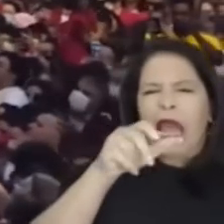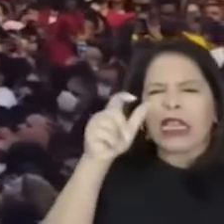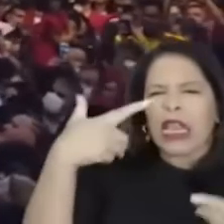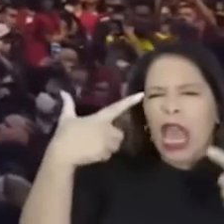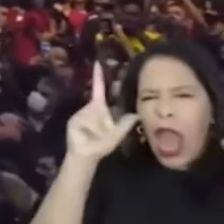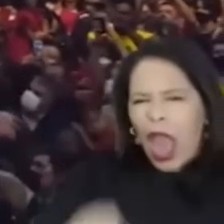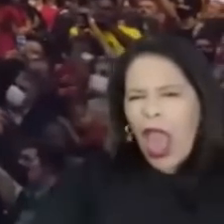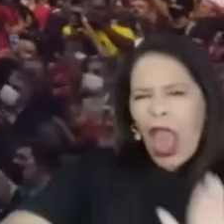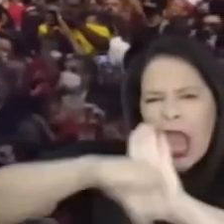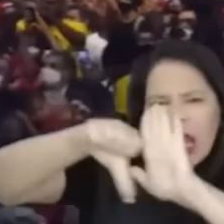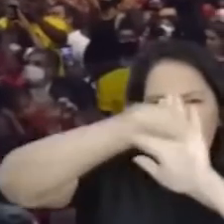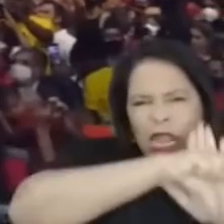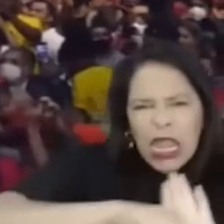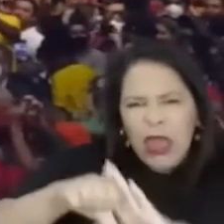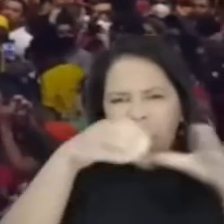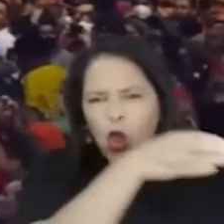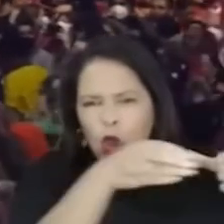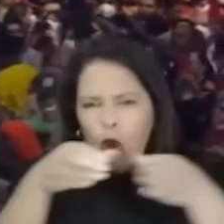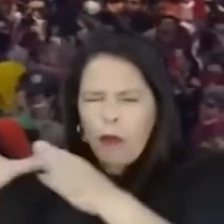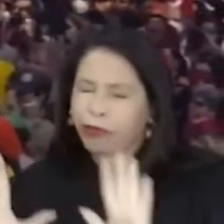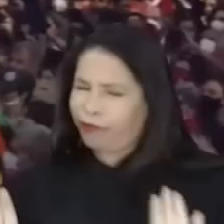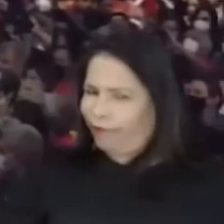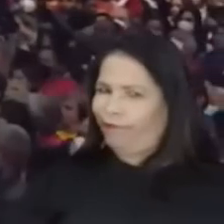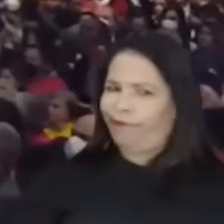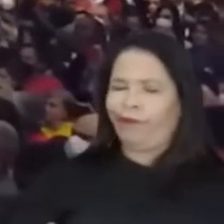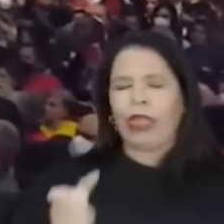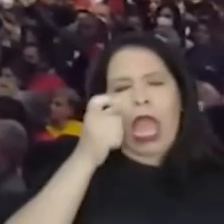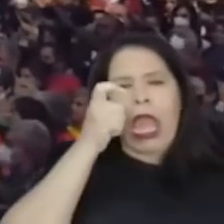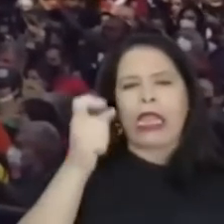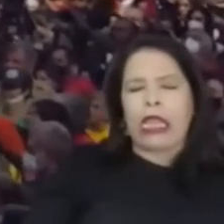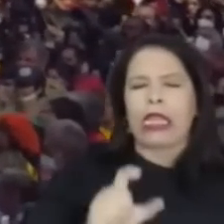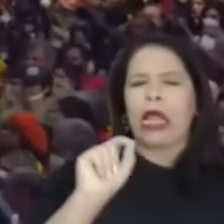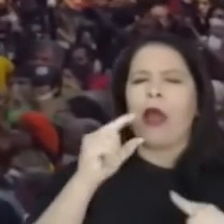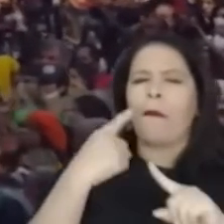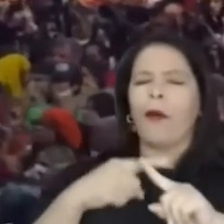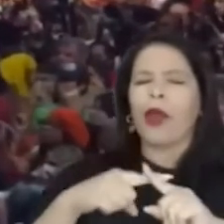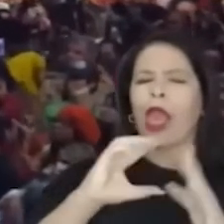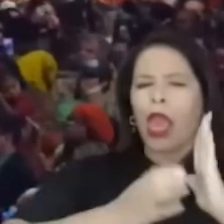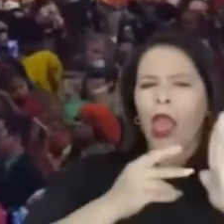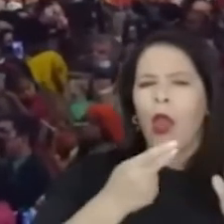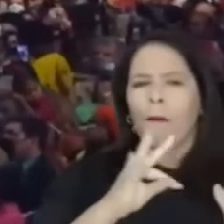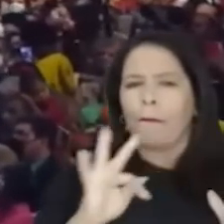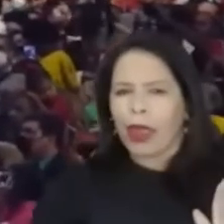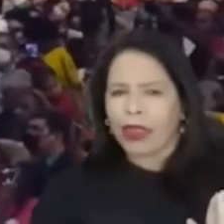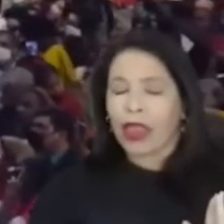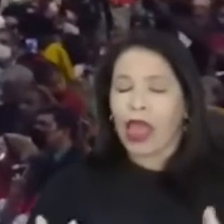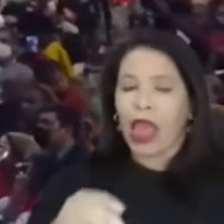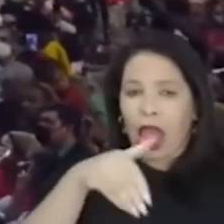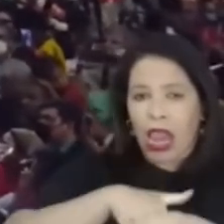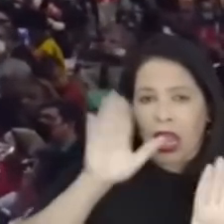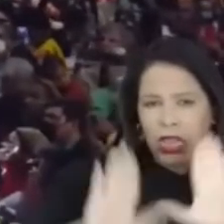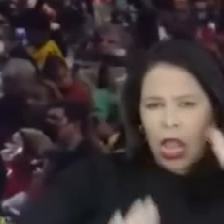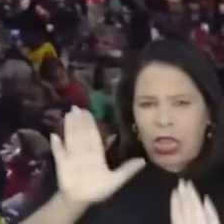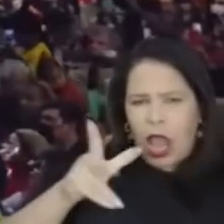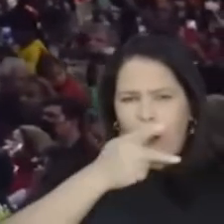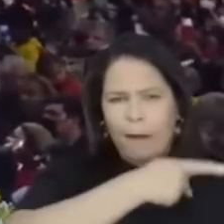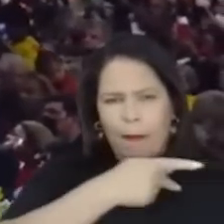é interessante, porque o PT polariza nas eleições para presidente desde